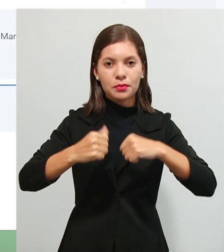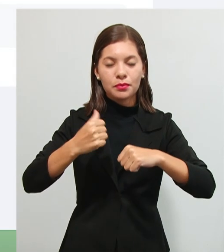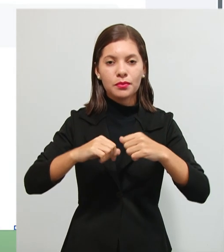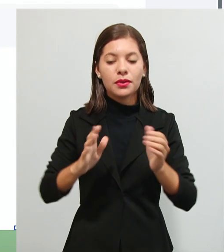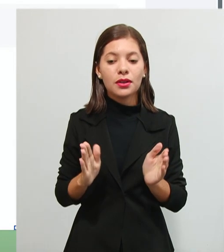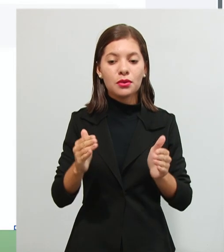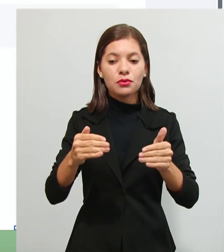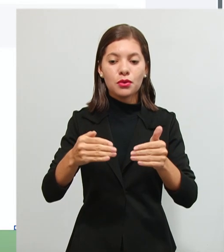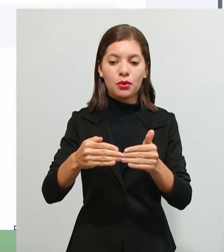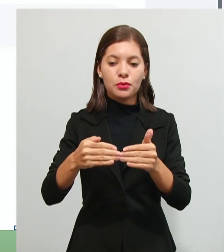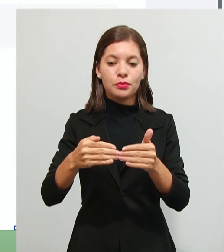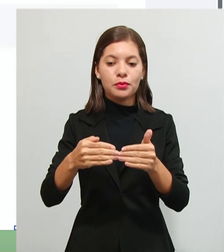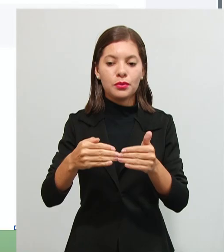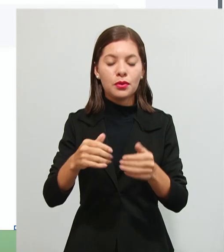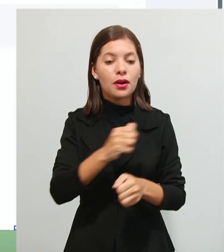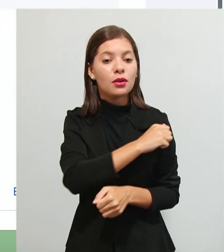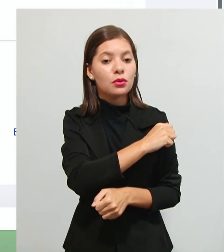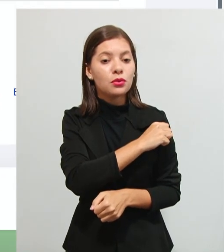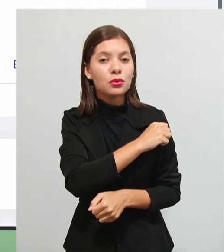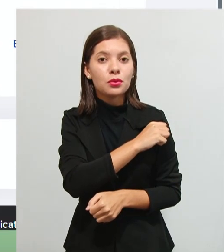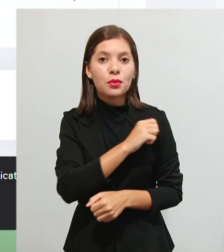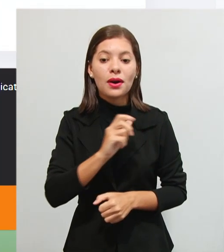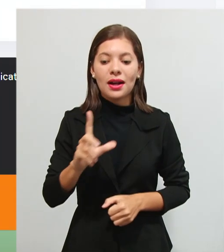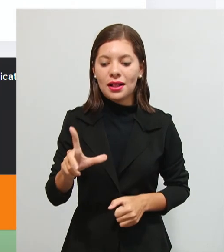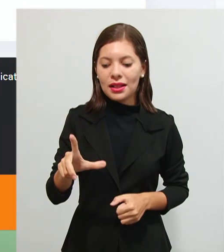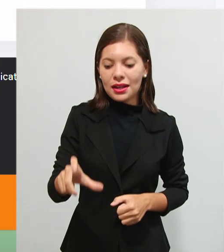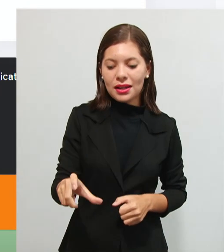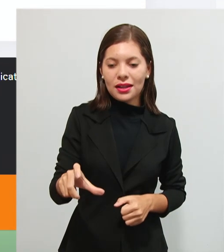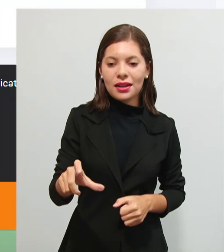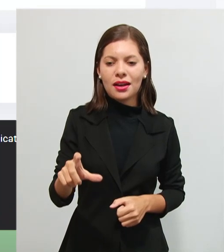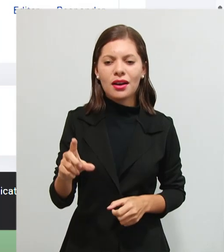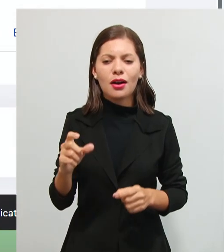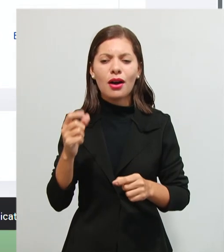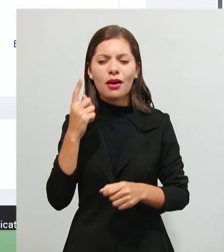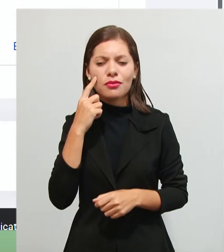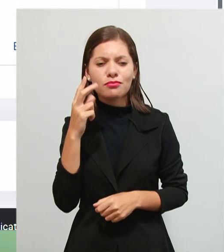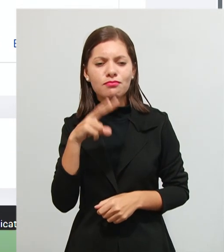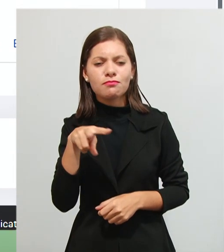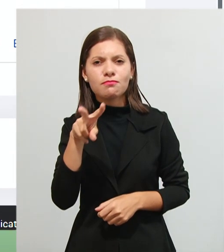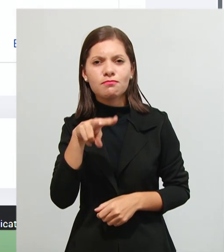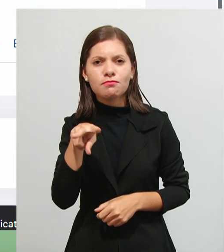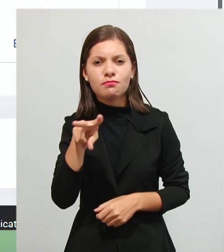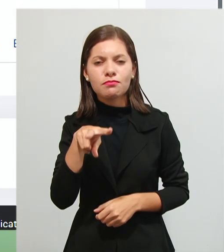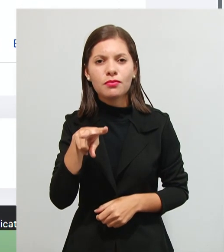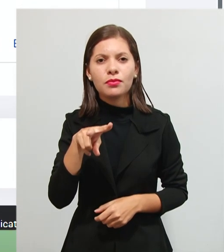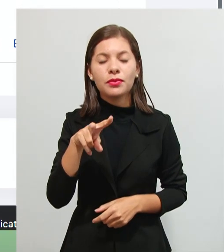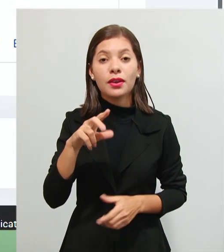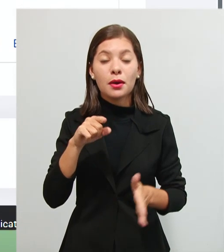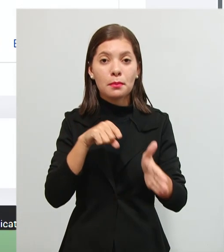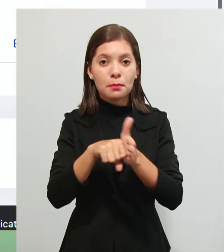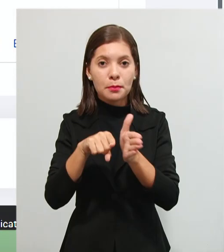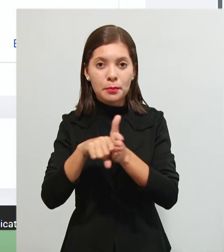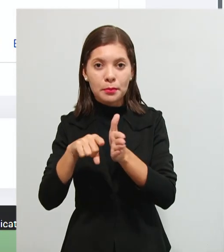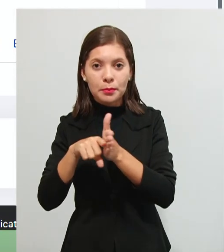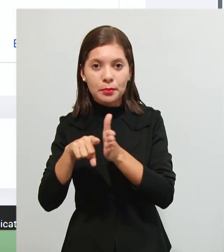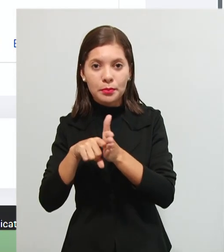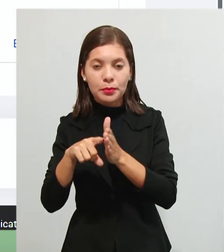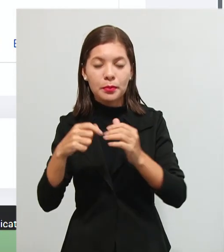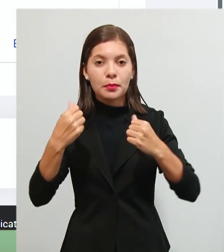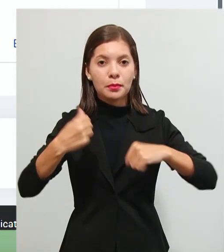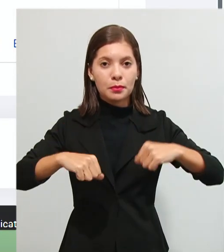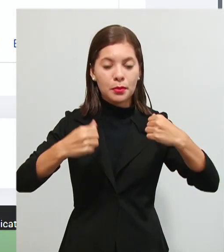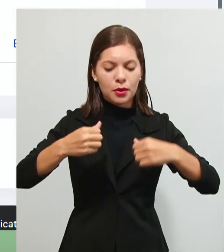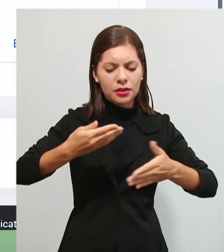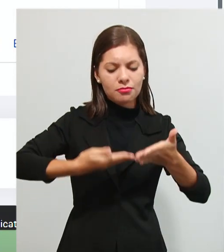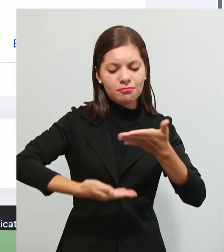fórum. Então, quando o aluno clica, o que ele vai ver? Ele já vai ver, olha, a pergunta e ele pode interagir